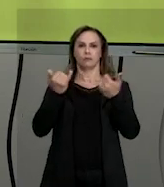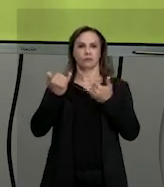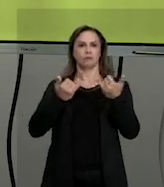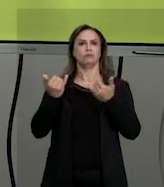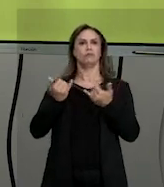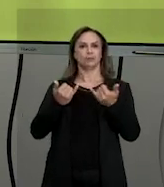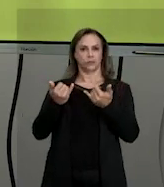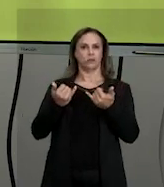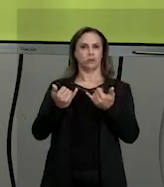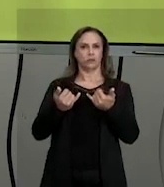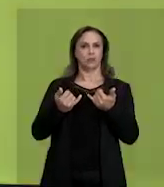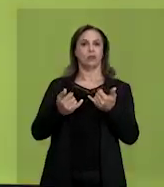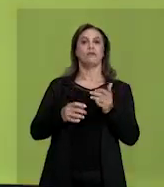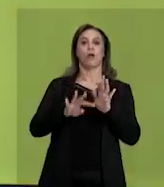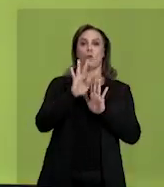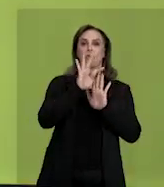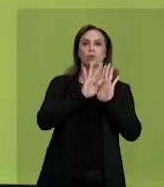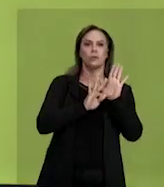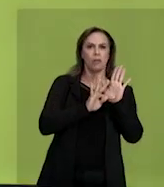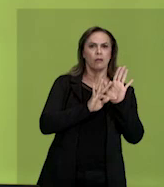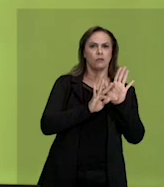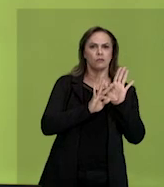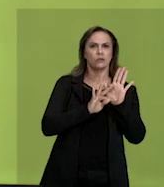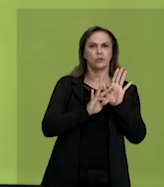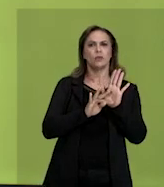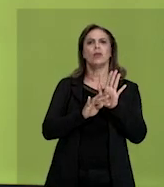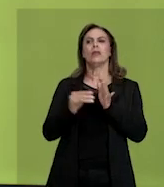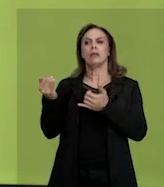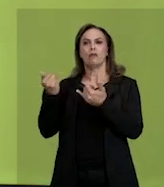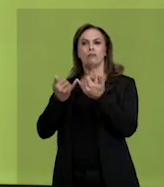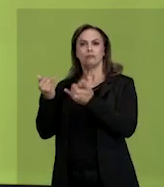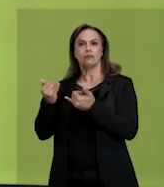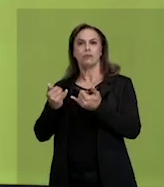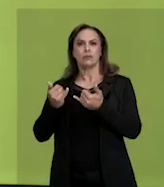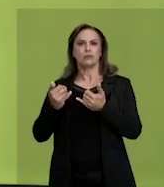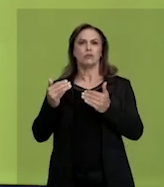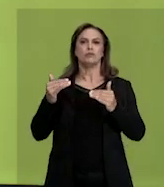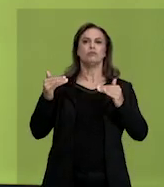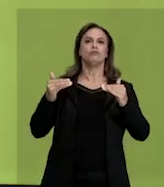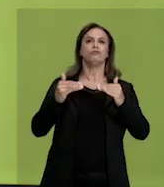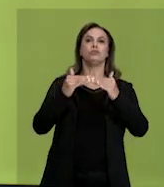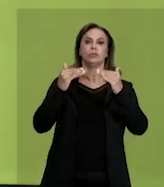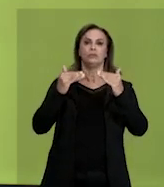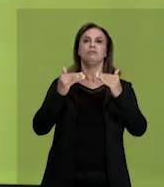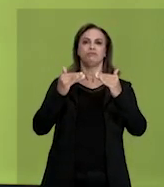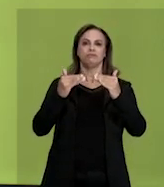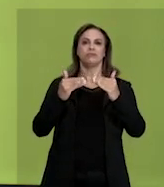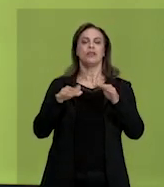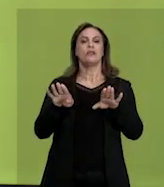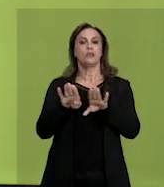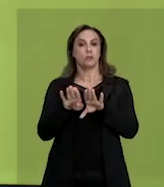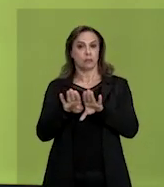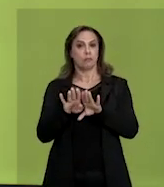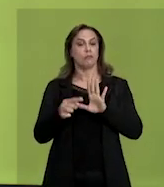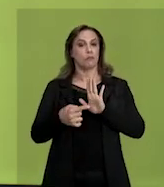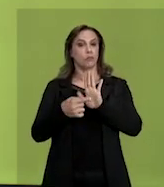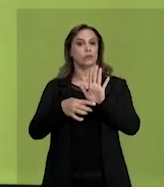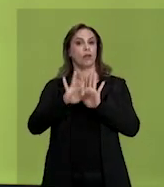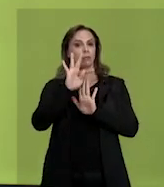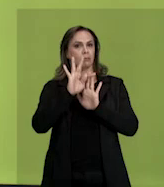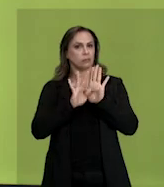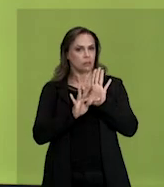por Covid-19 e apresentar fontes confiáveis para consultas sobre os casos e mortes